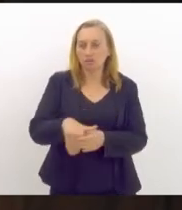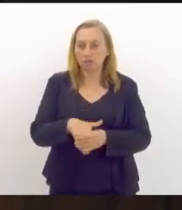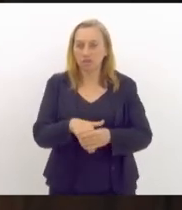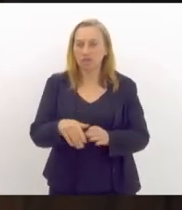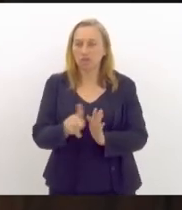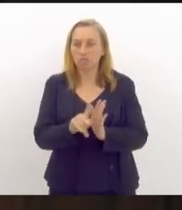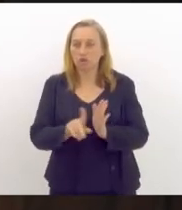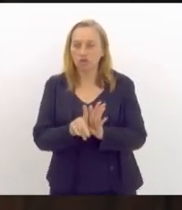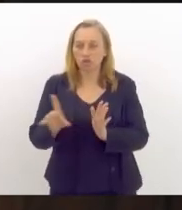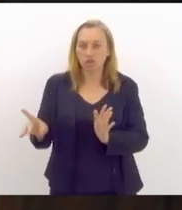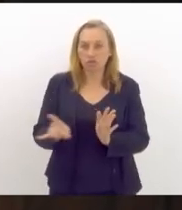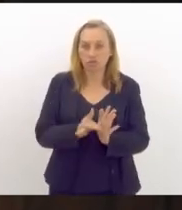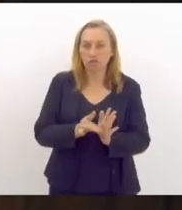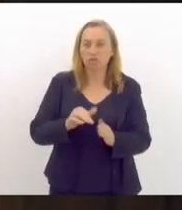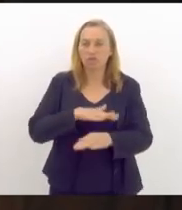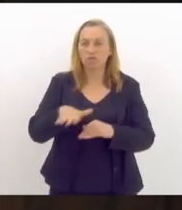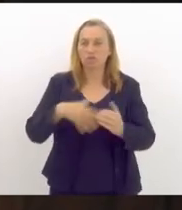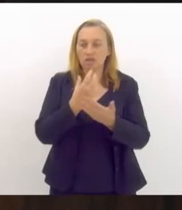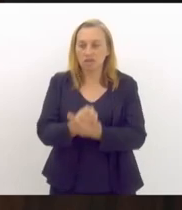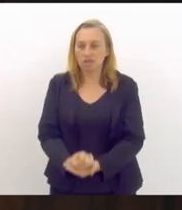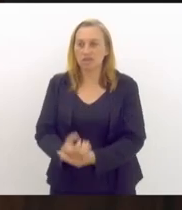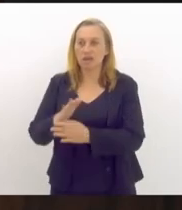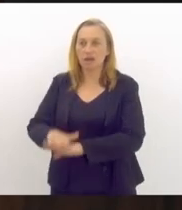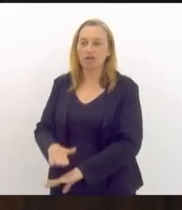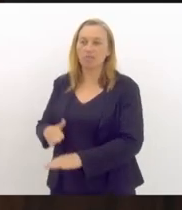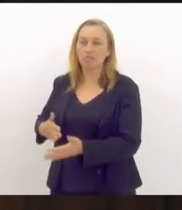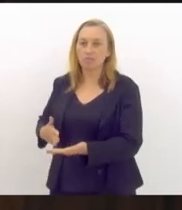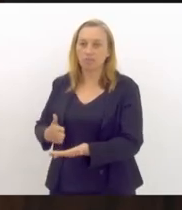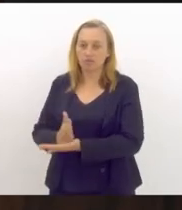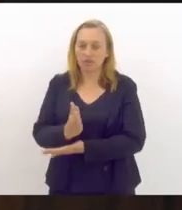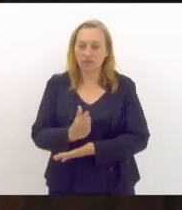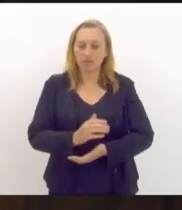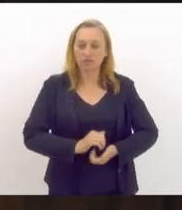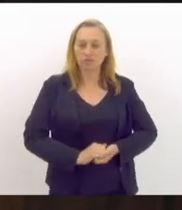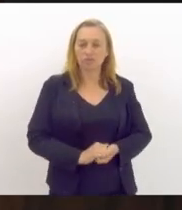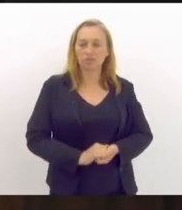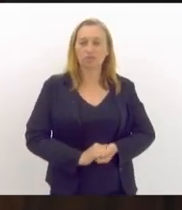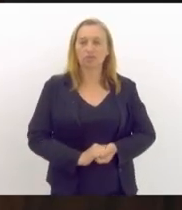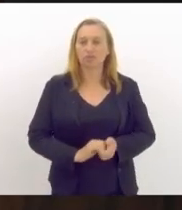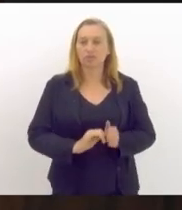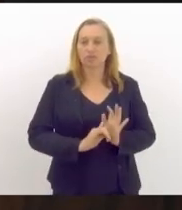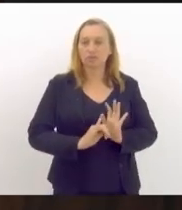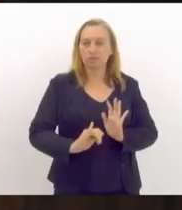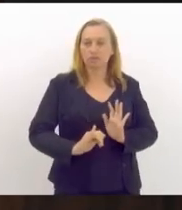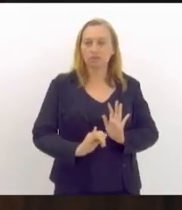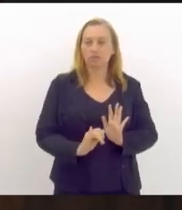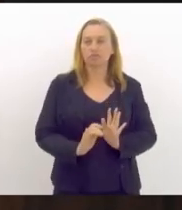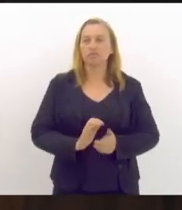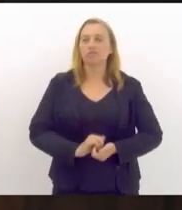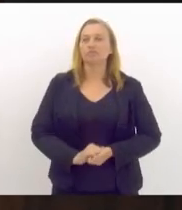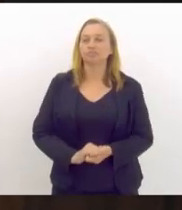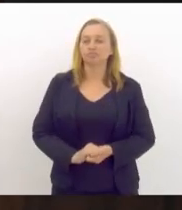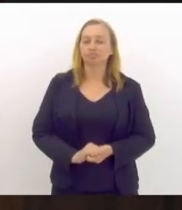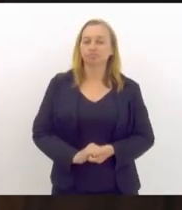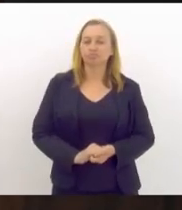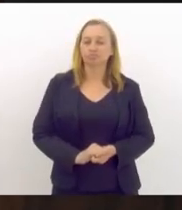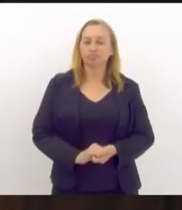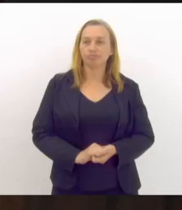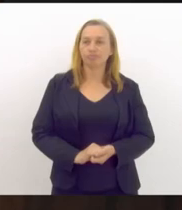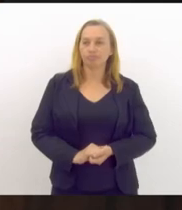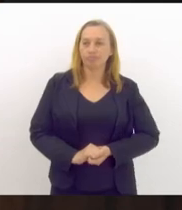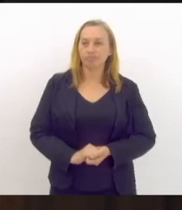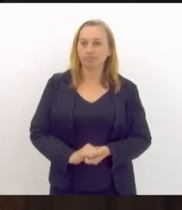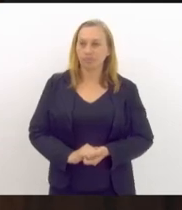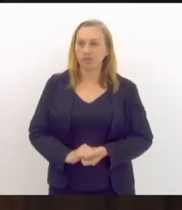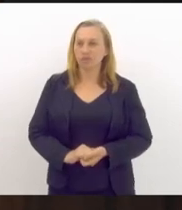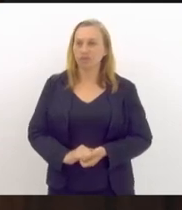projeto assim emendado senhores que a própria Manaus Como estão aprovado vai a redação final é